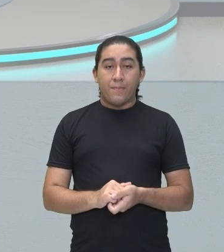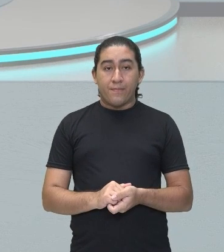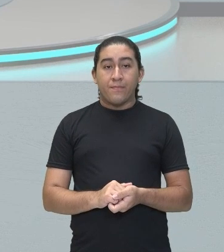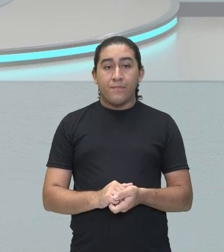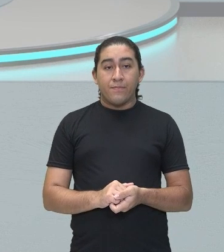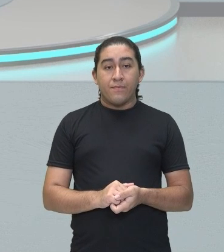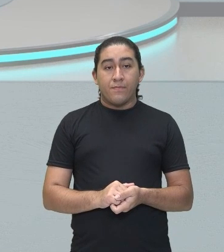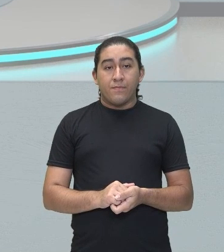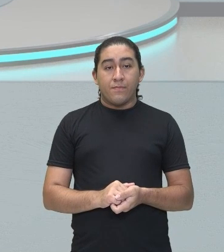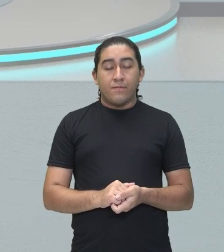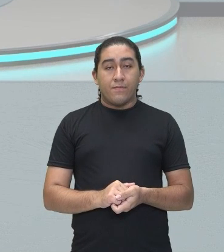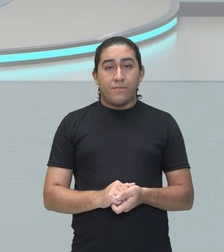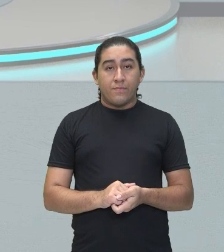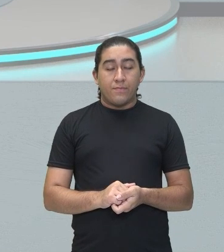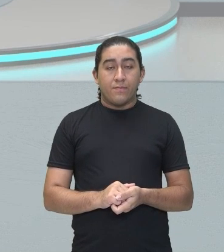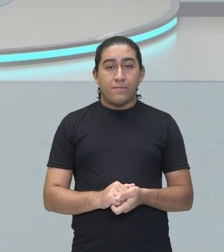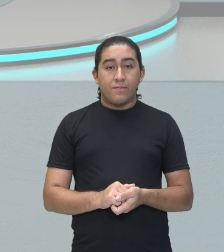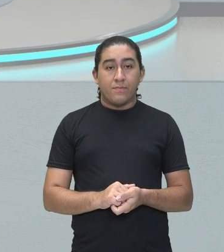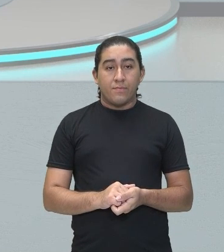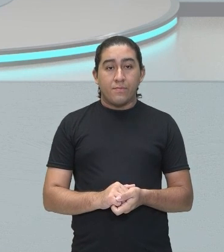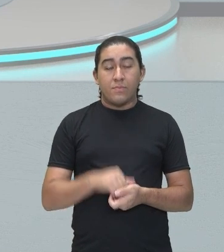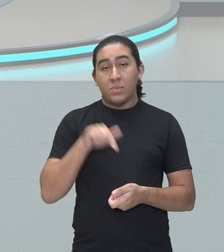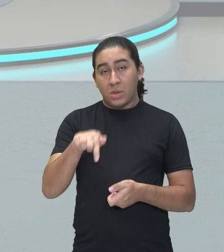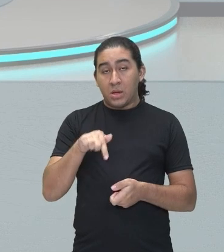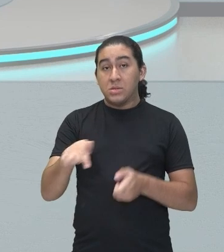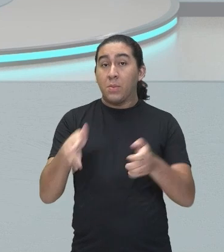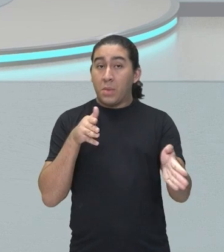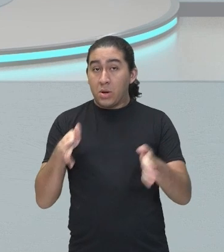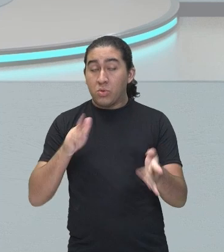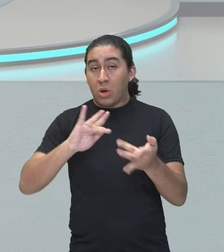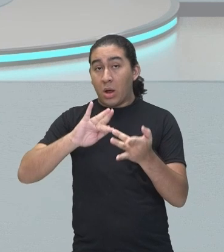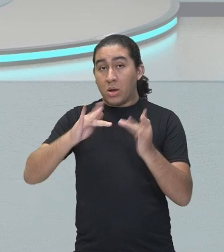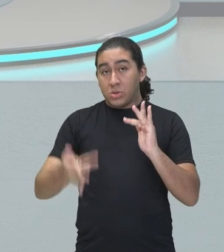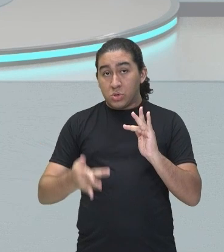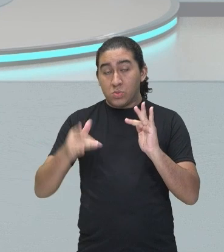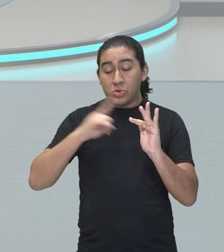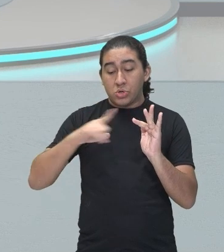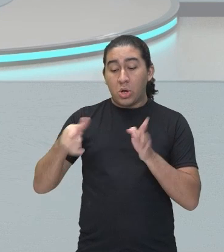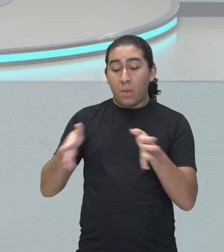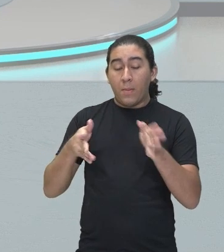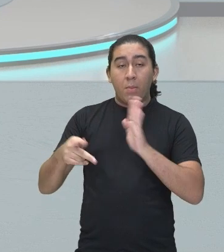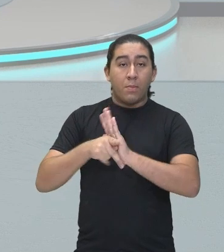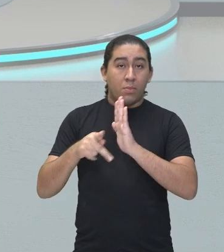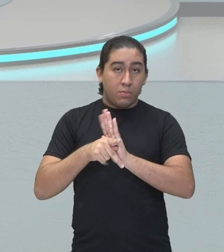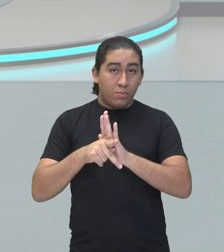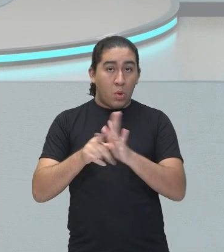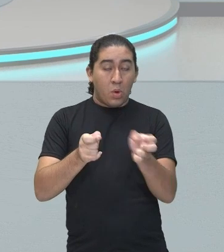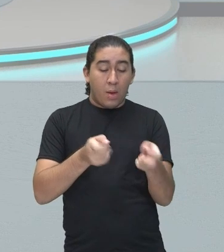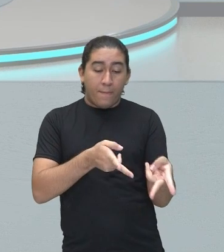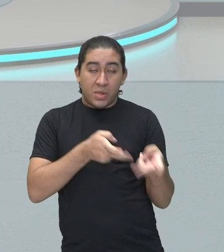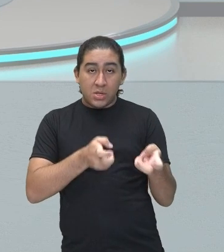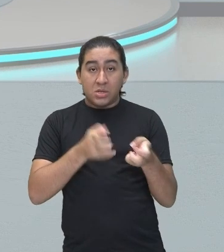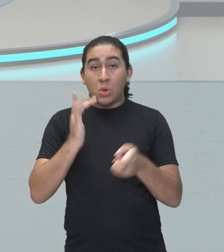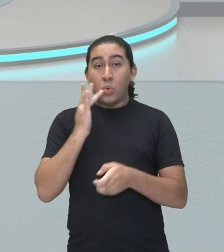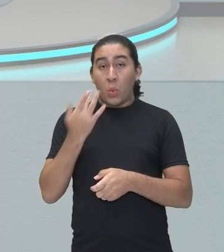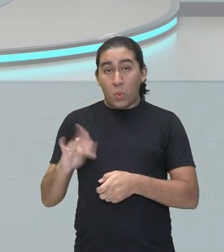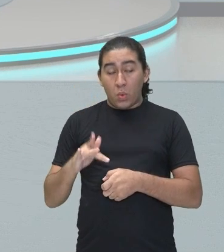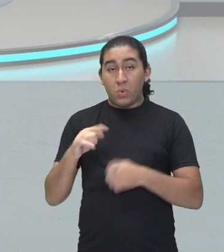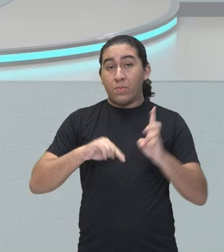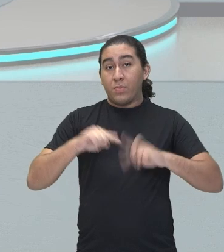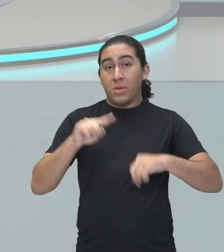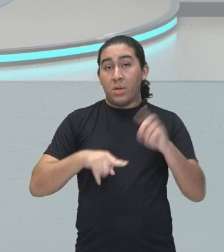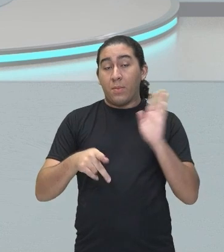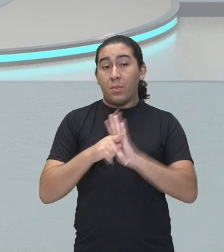se concentraram nesse período do arcadismo com a questão da mineração do ouro, que se